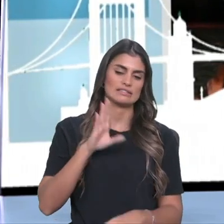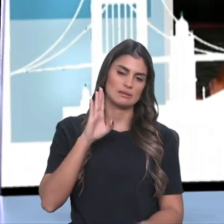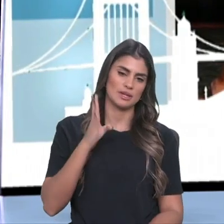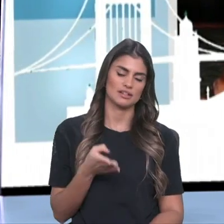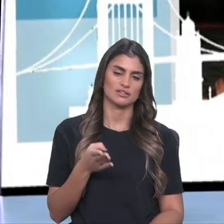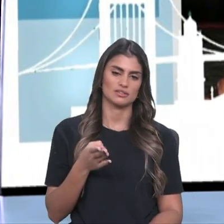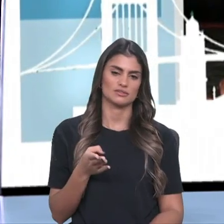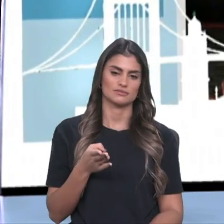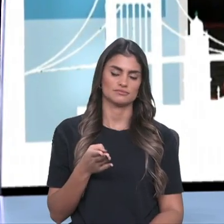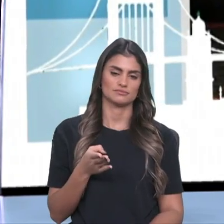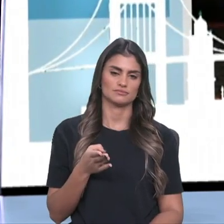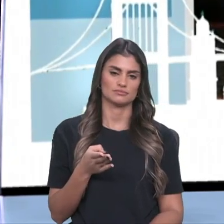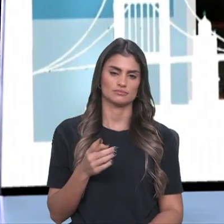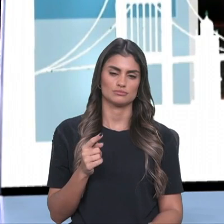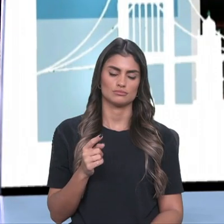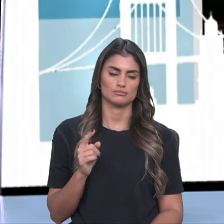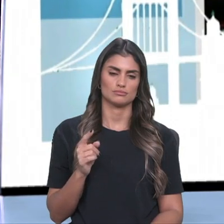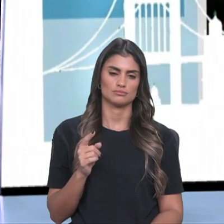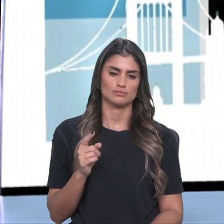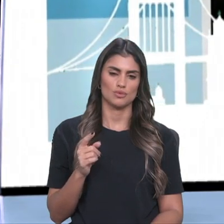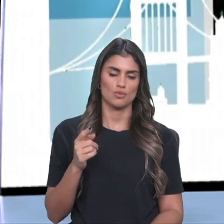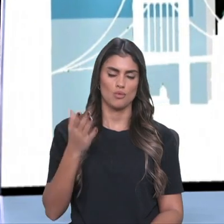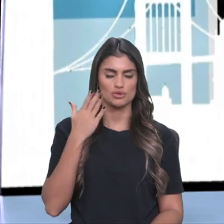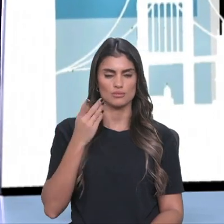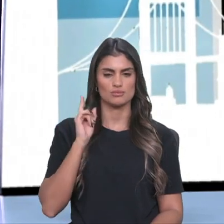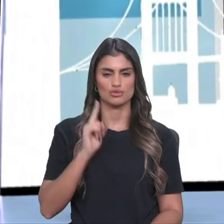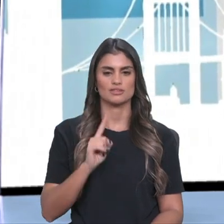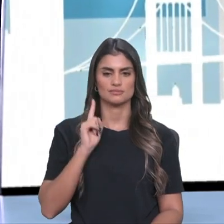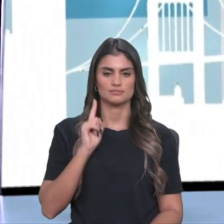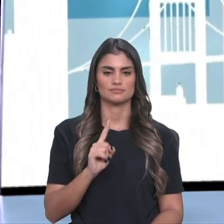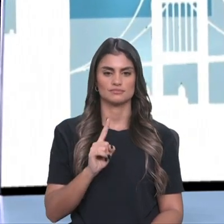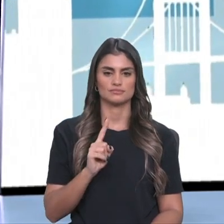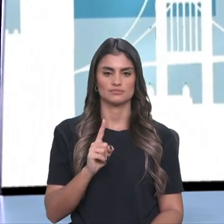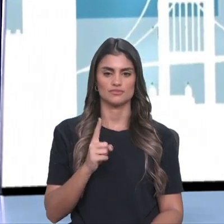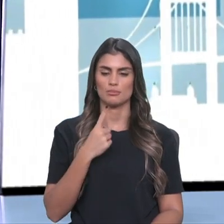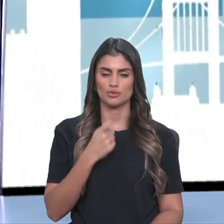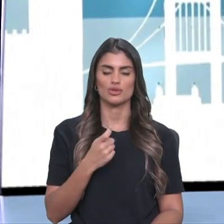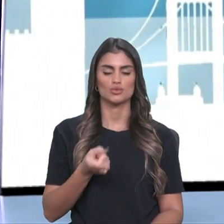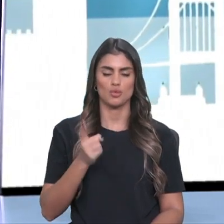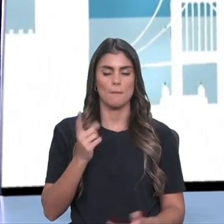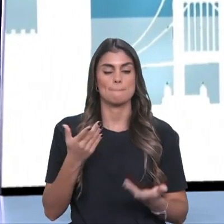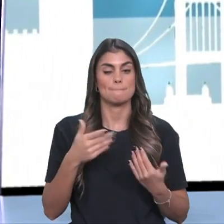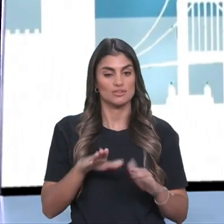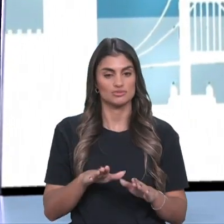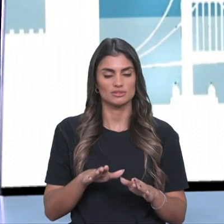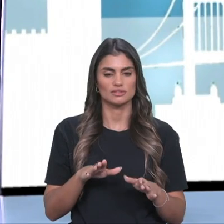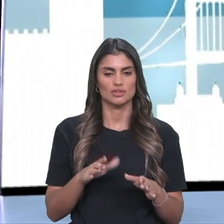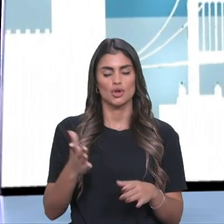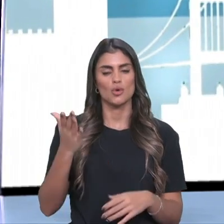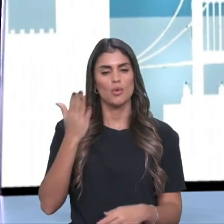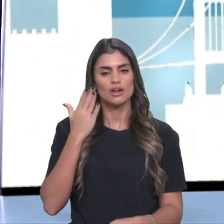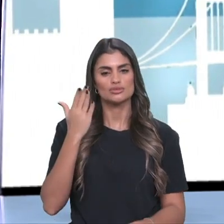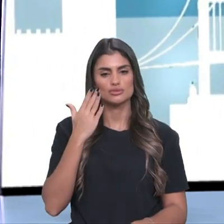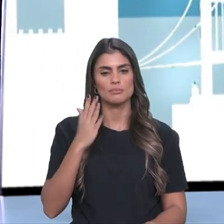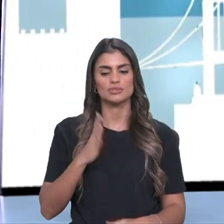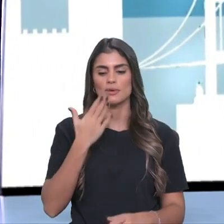acho que o primeiro aspecto é, se quiser, não foi essa a pergunta, mas é a questão eu acho que nós temos de ter uma